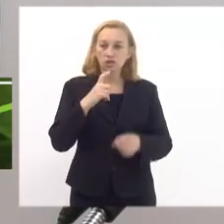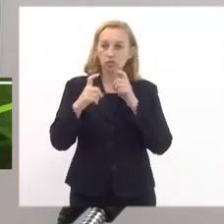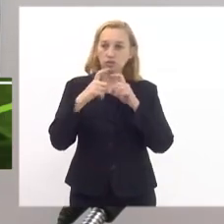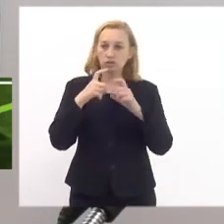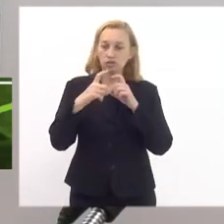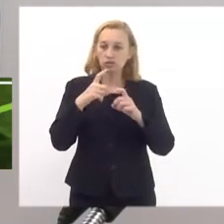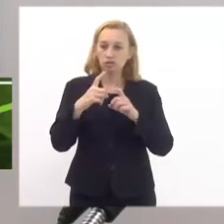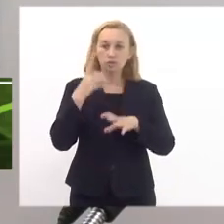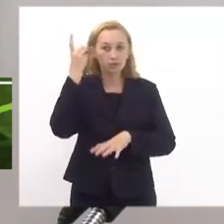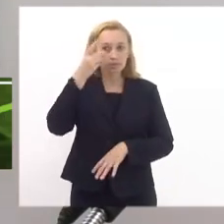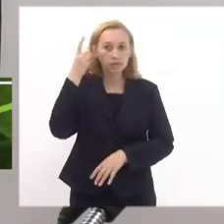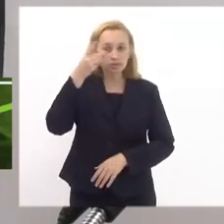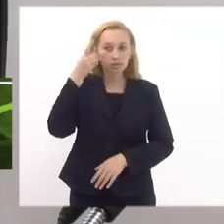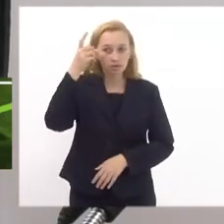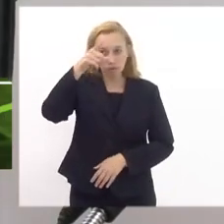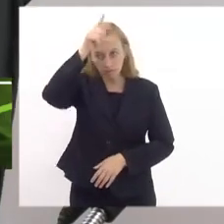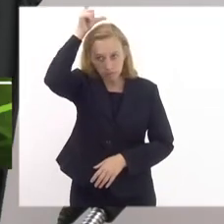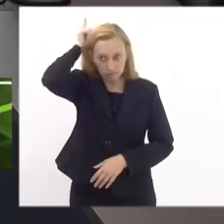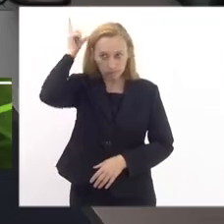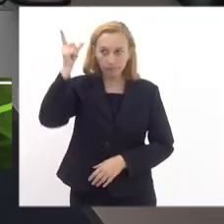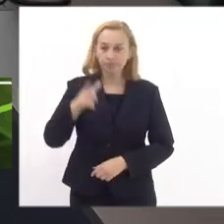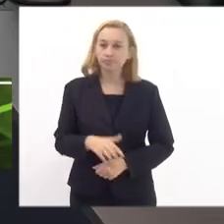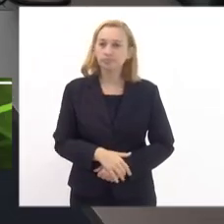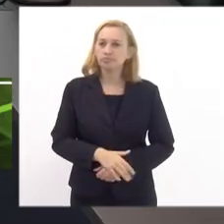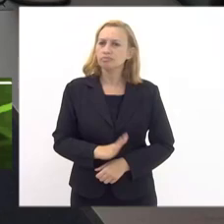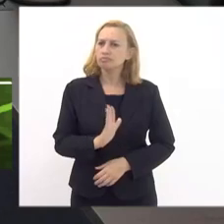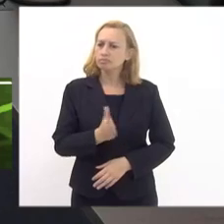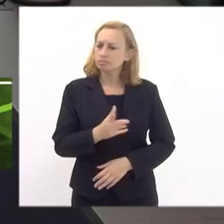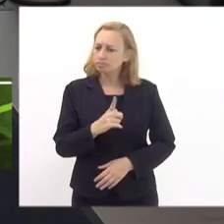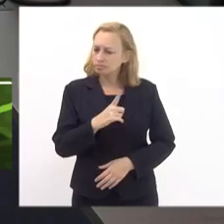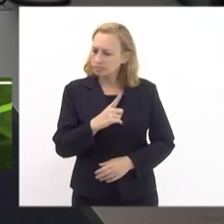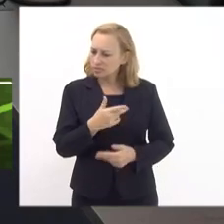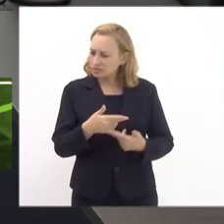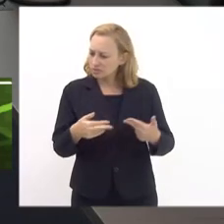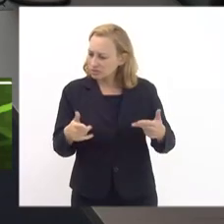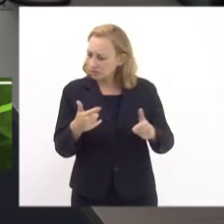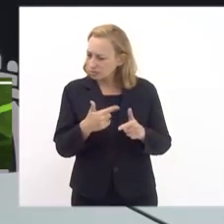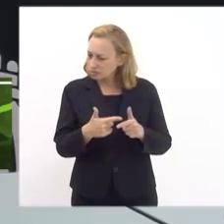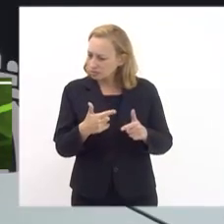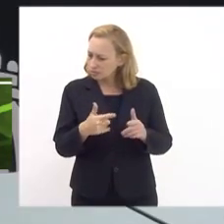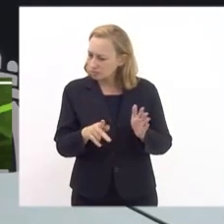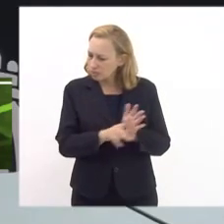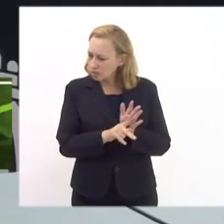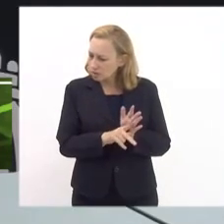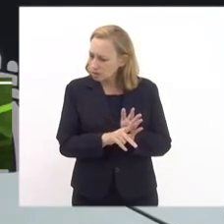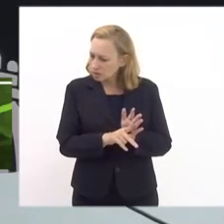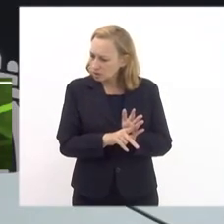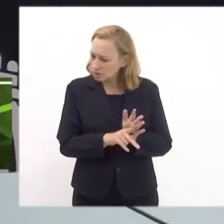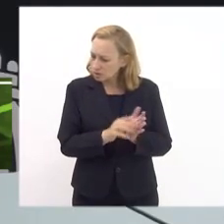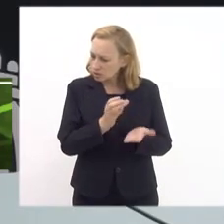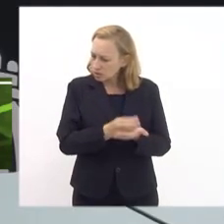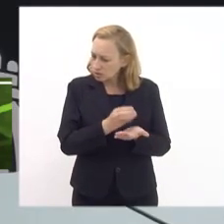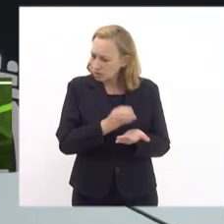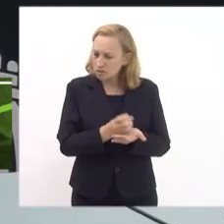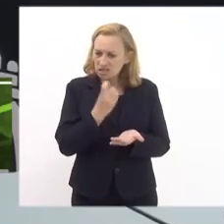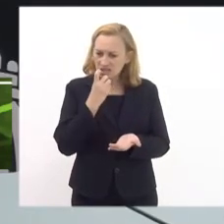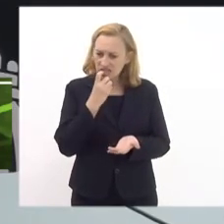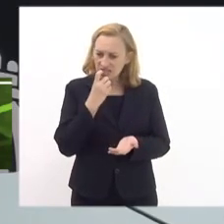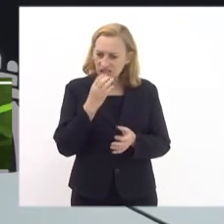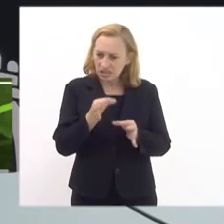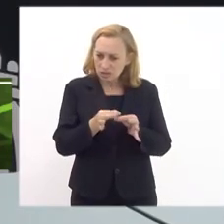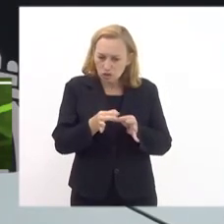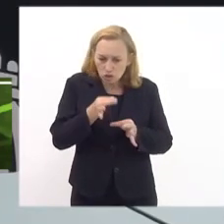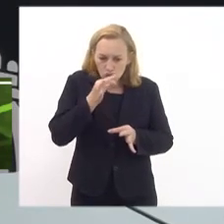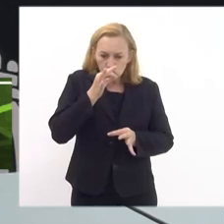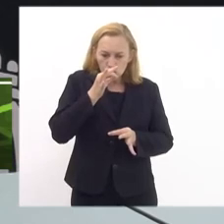Presidente. Deputado Luiz Paulo. Já teve tanto projeto de proibição de copo plástico, canudo.